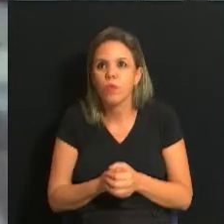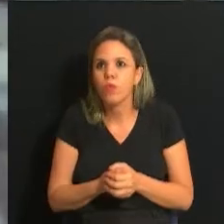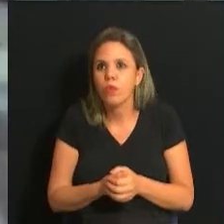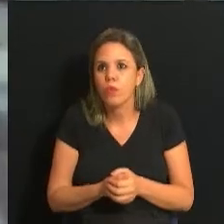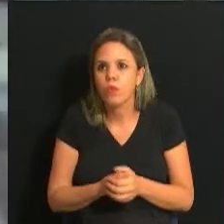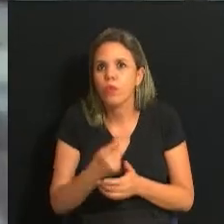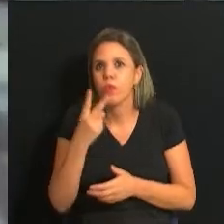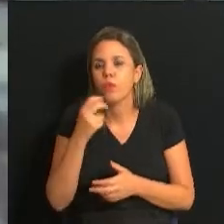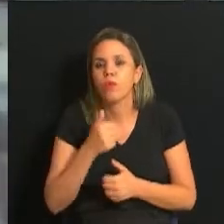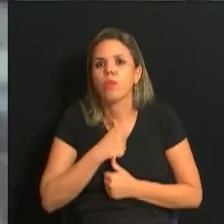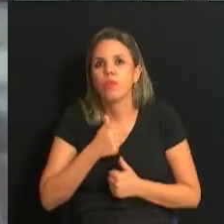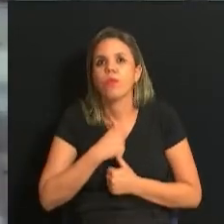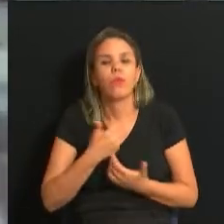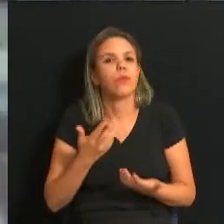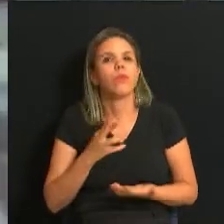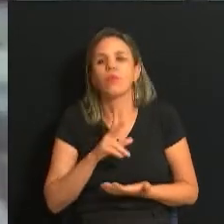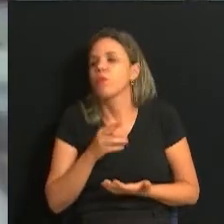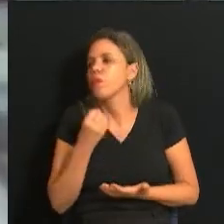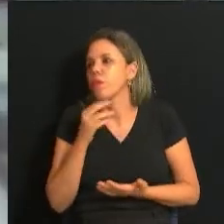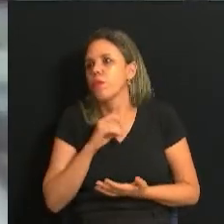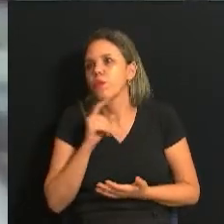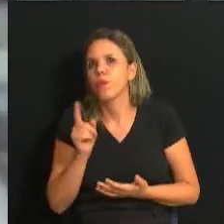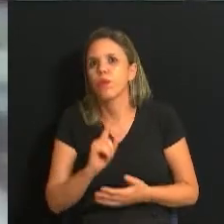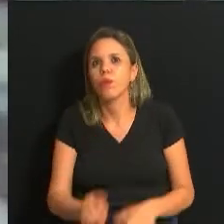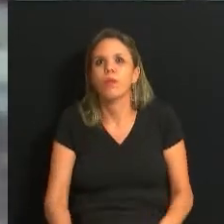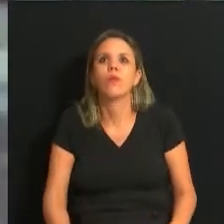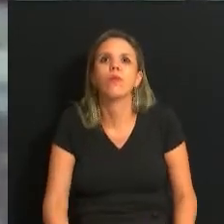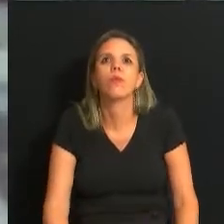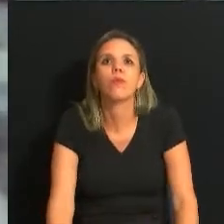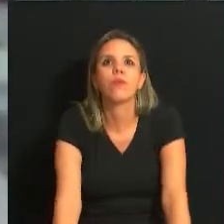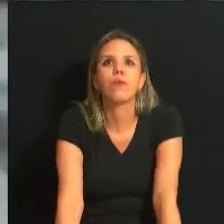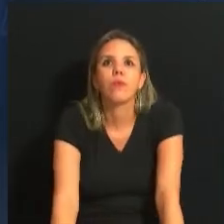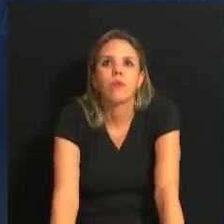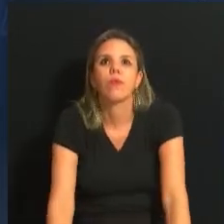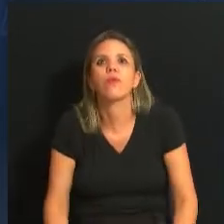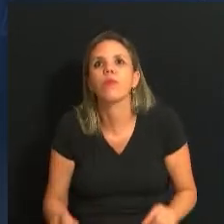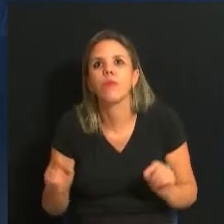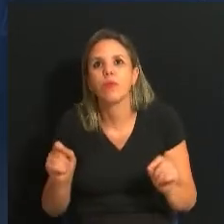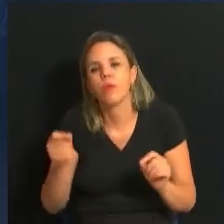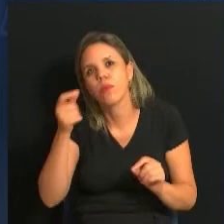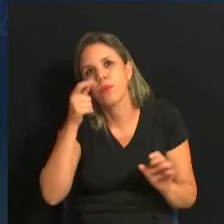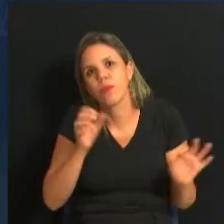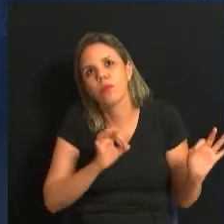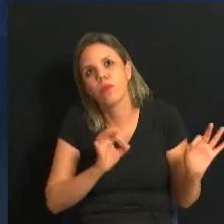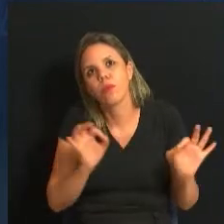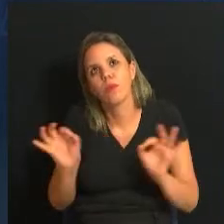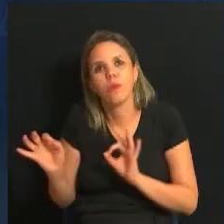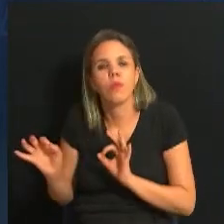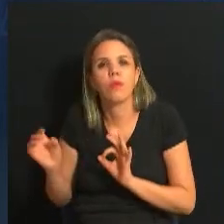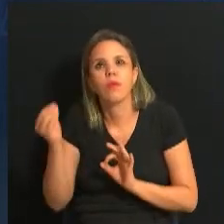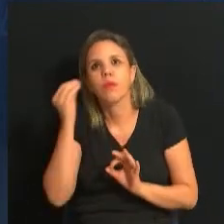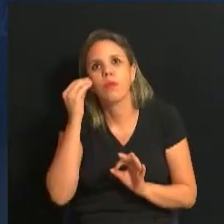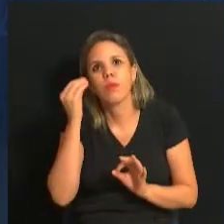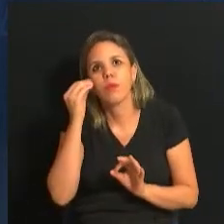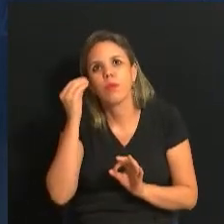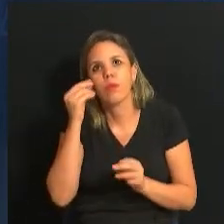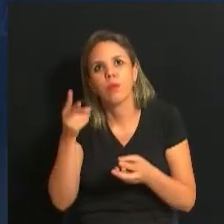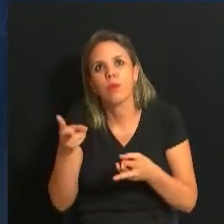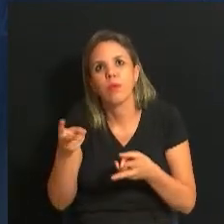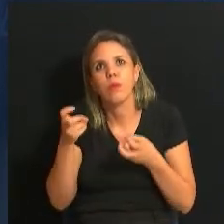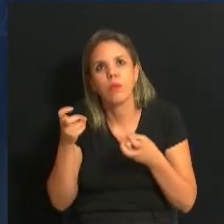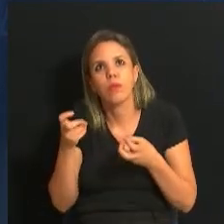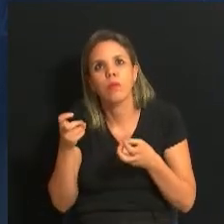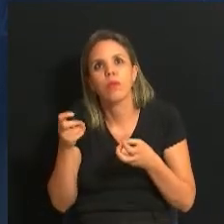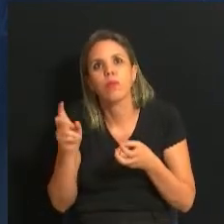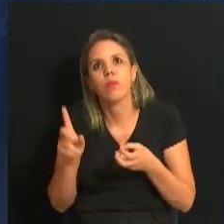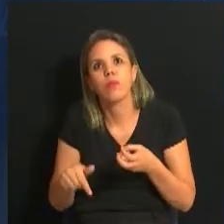pela autoestima, ela não é boa para ninguém. Para quem está nos assistindo e tentar identificar se ela